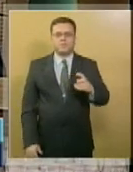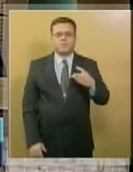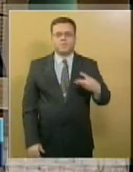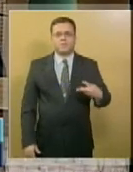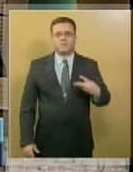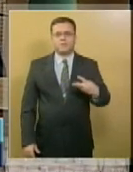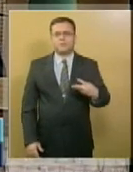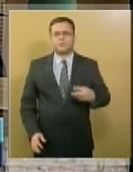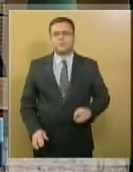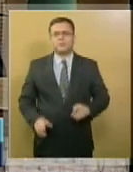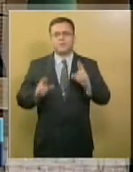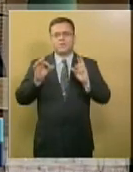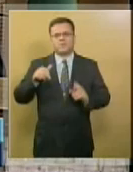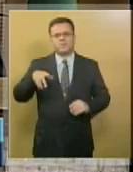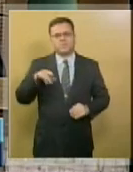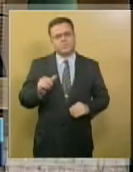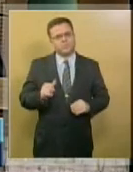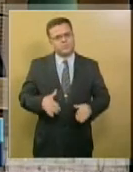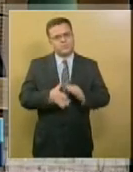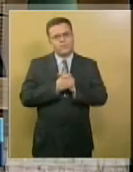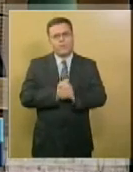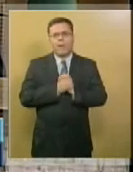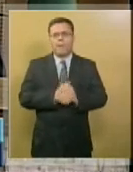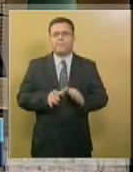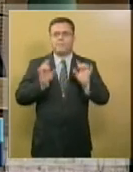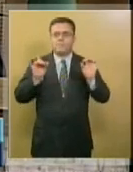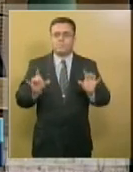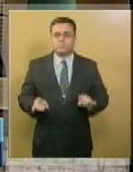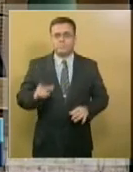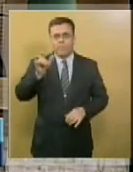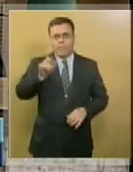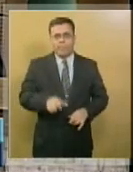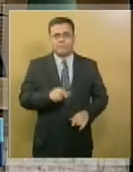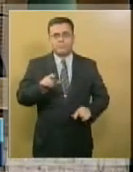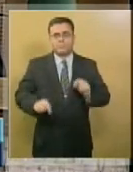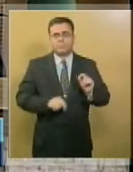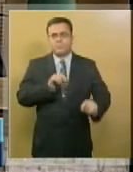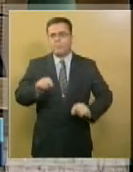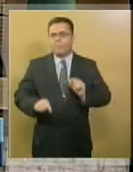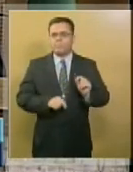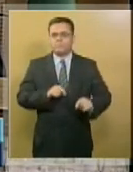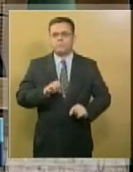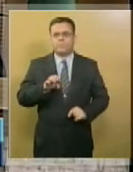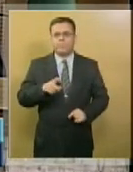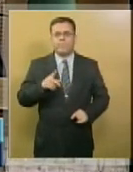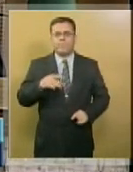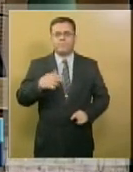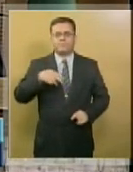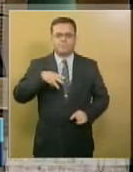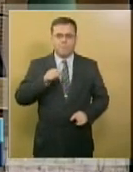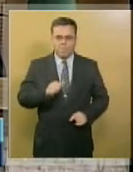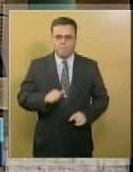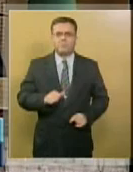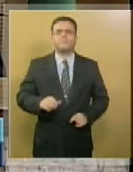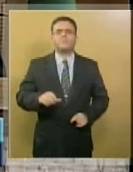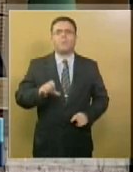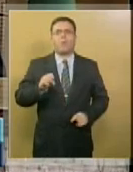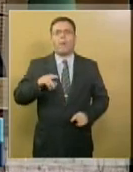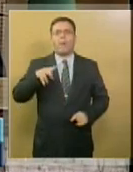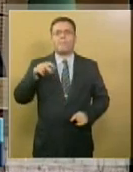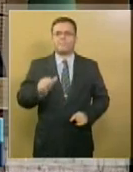da deputada Ana Lúcia. Congratulações à senhora Edilma Silva Santos,